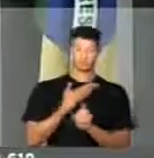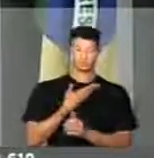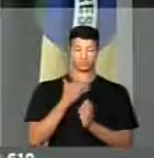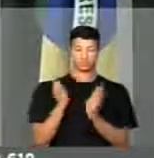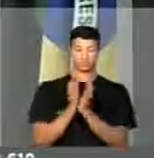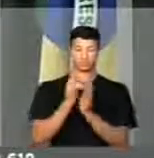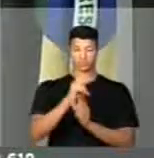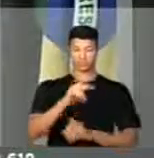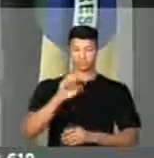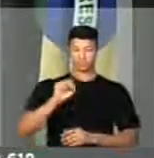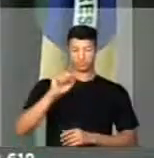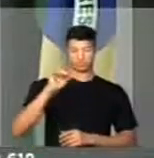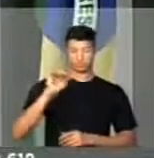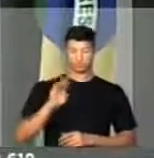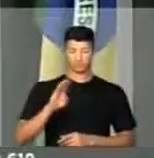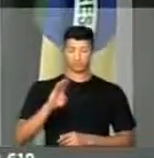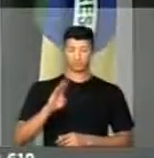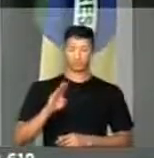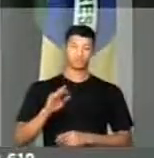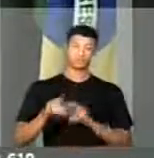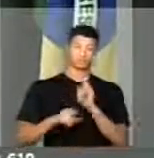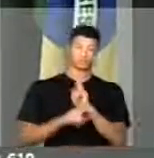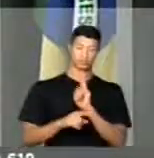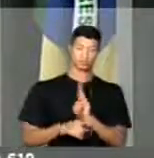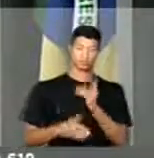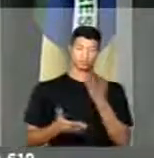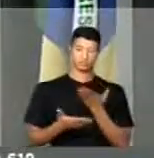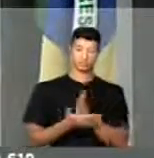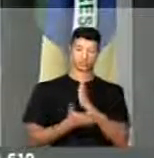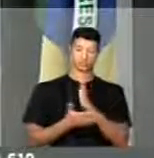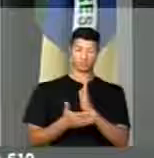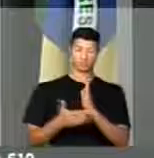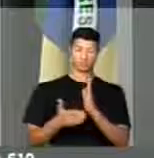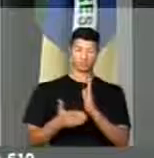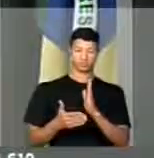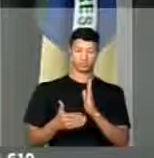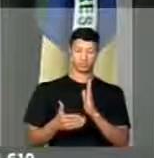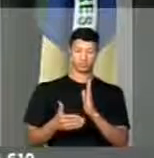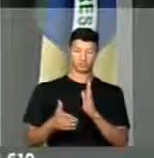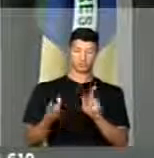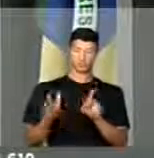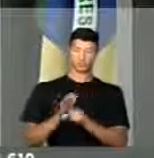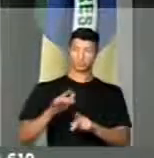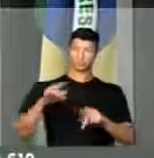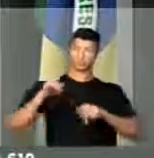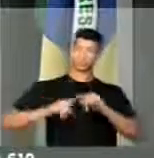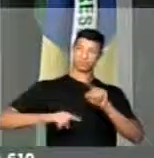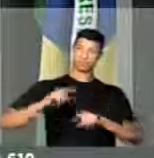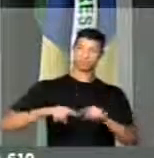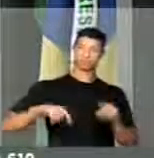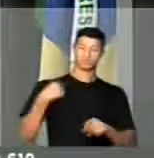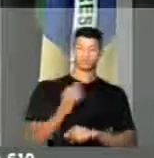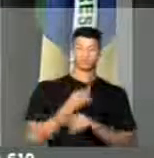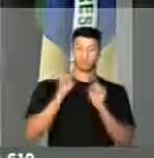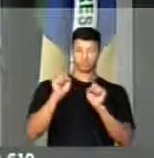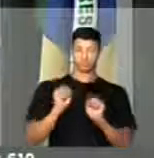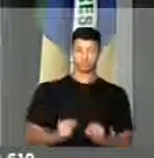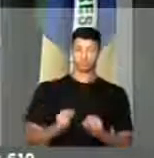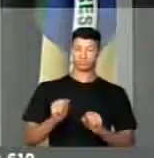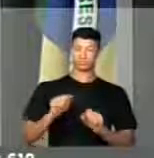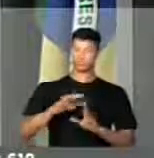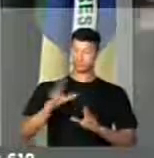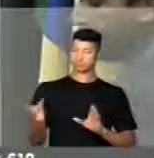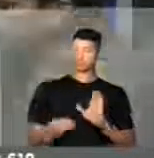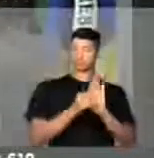do PSDB, que defendem a aprovação desta matéria para que nós possamos